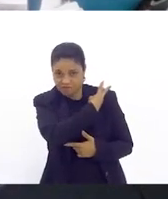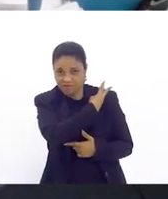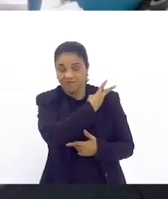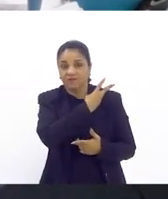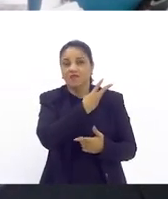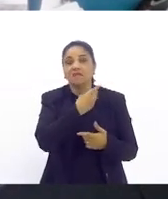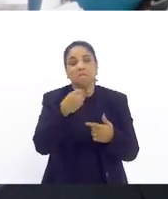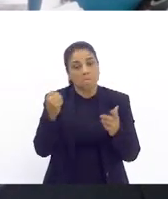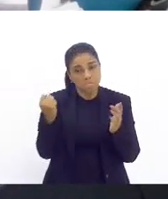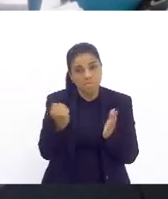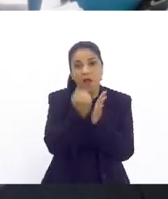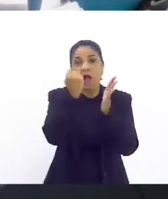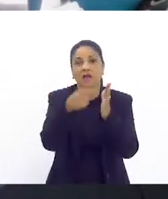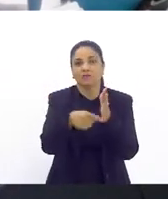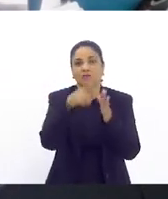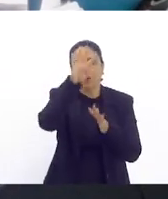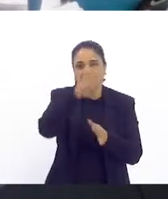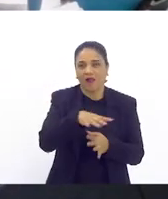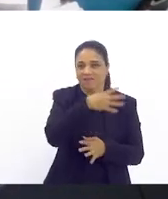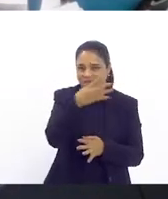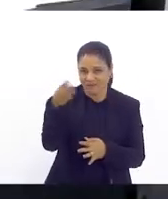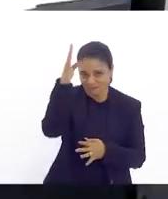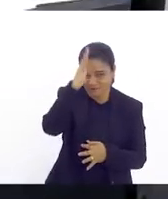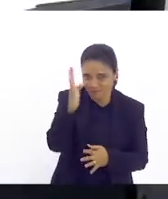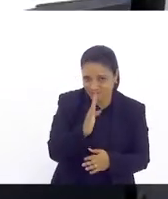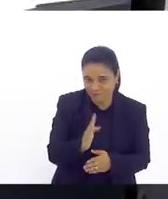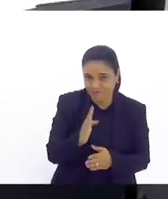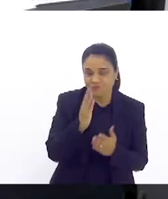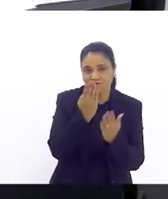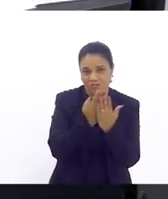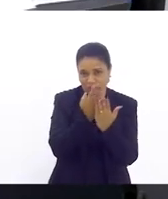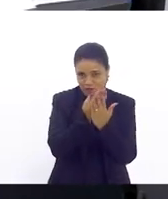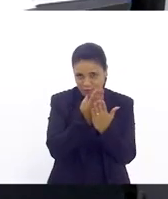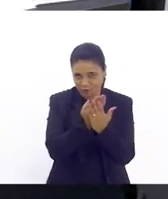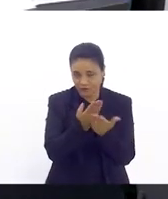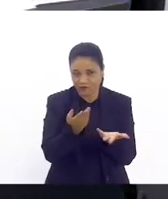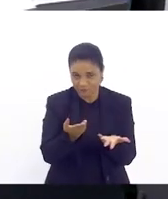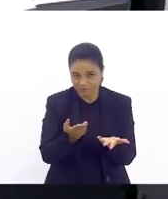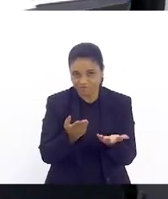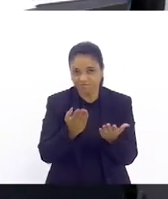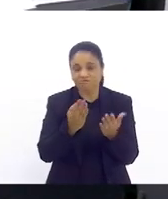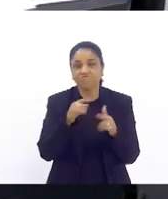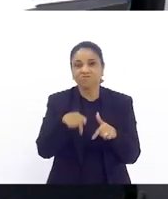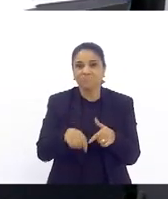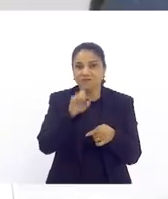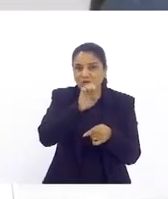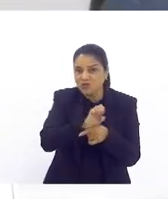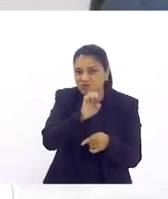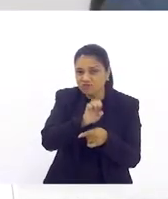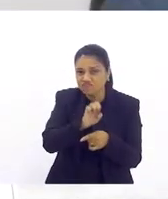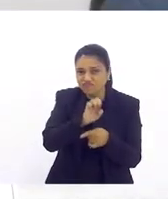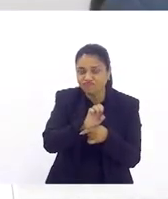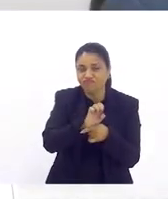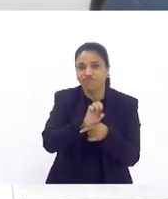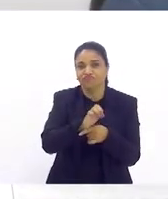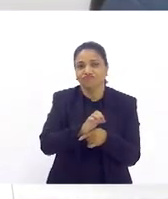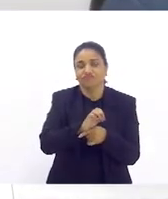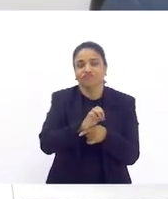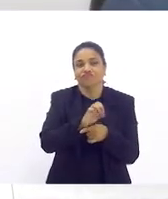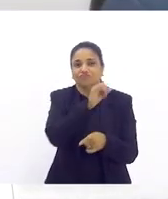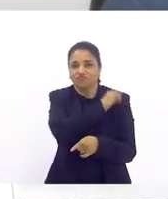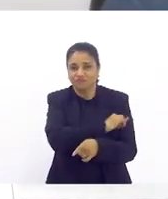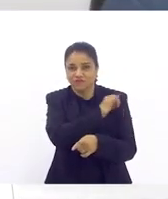ter impacto no próprio calendário nacional e a gente não pode correr o risco do Rio de Janeiro ter um documento que faça com que a política